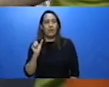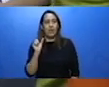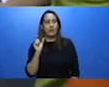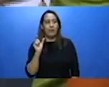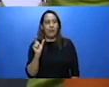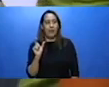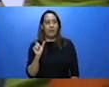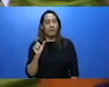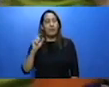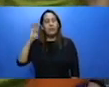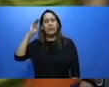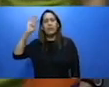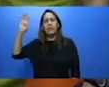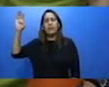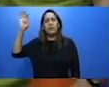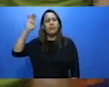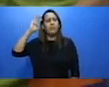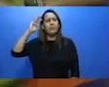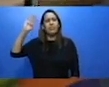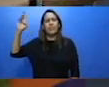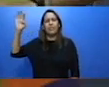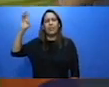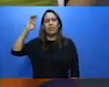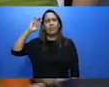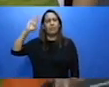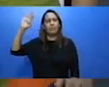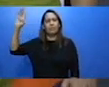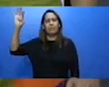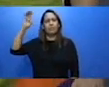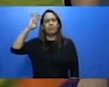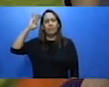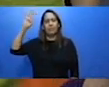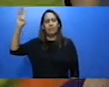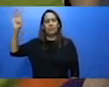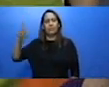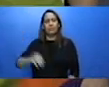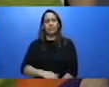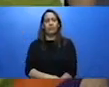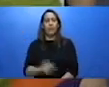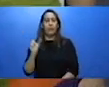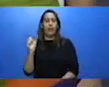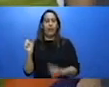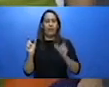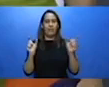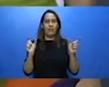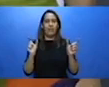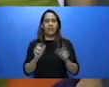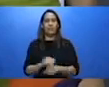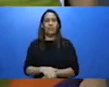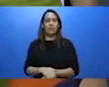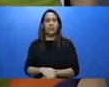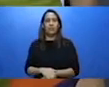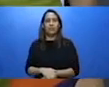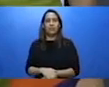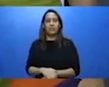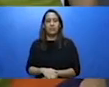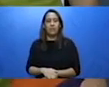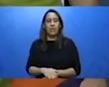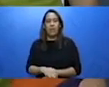Que as crianças fazem e imaginam. Quando a gente está imaginando, nós estamos fazendo o quê?